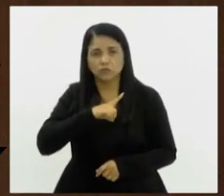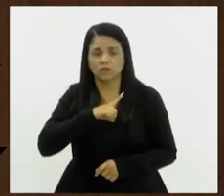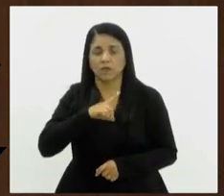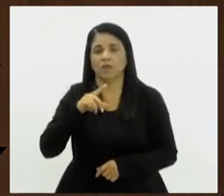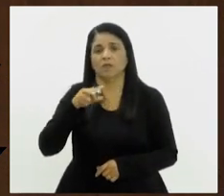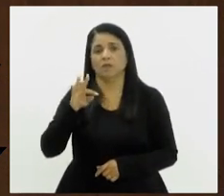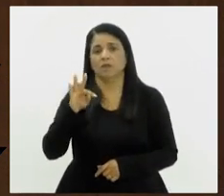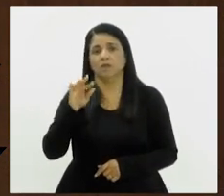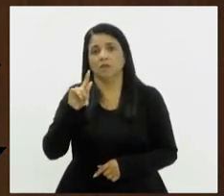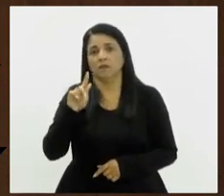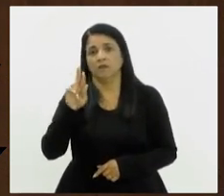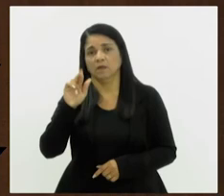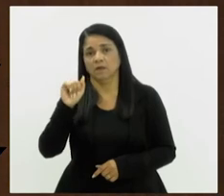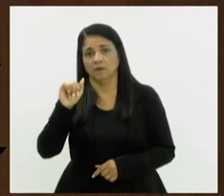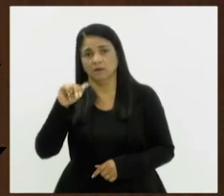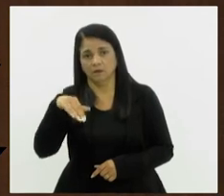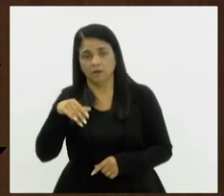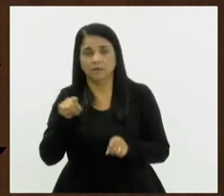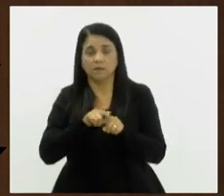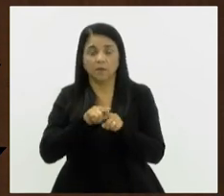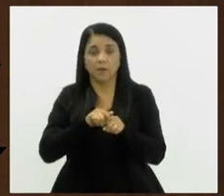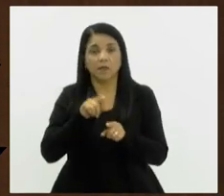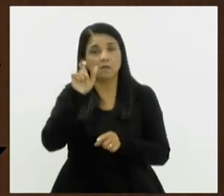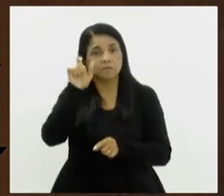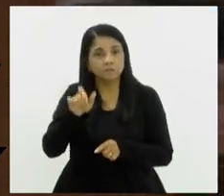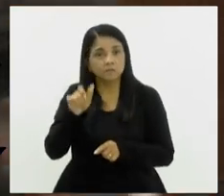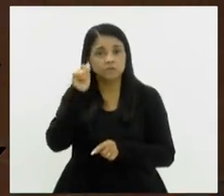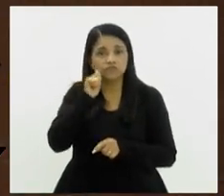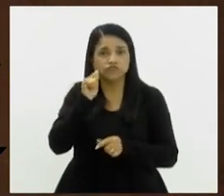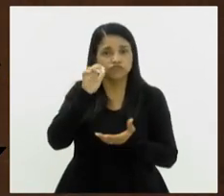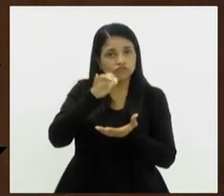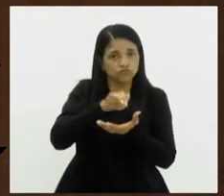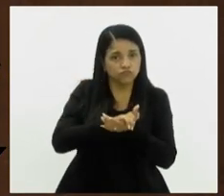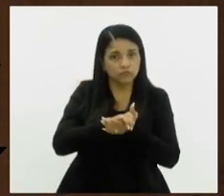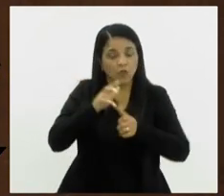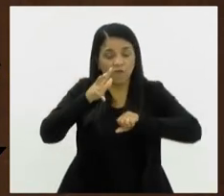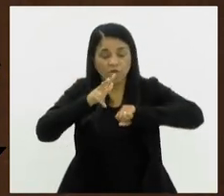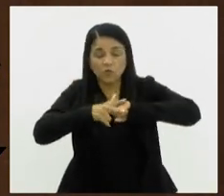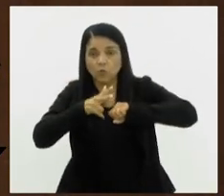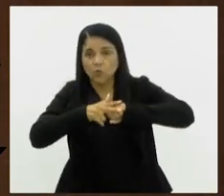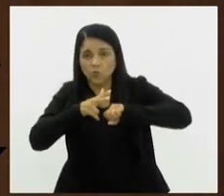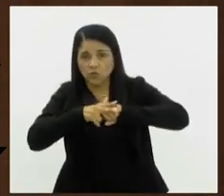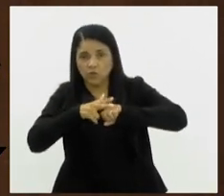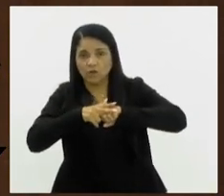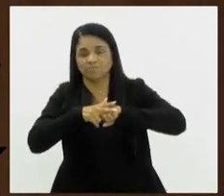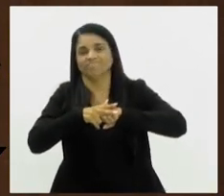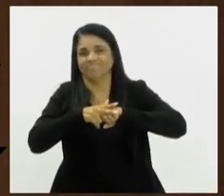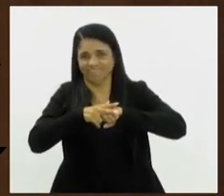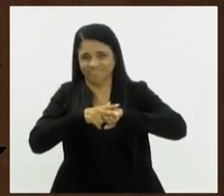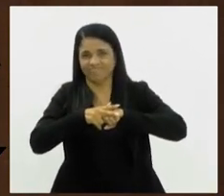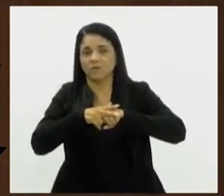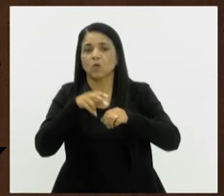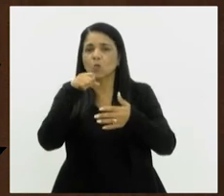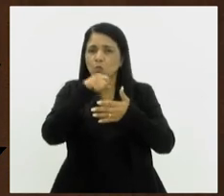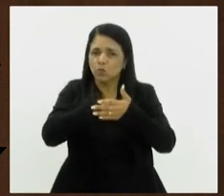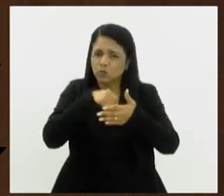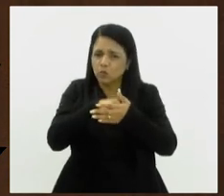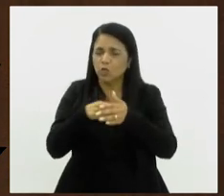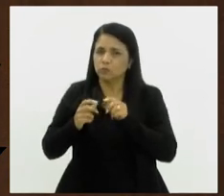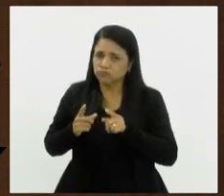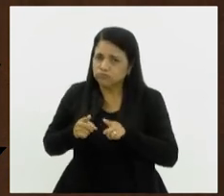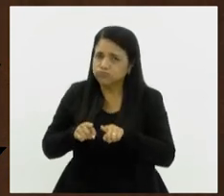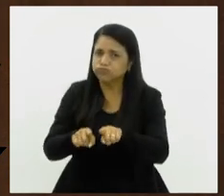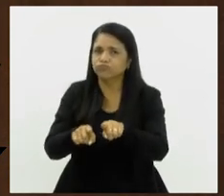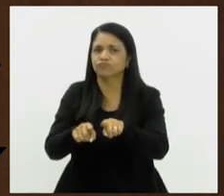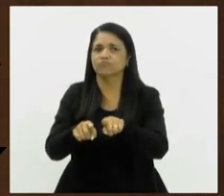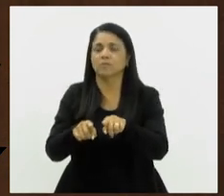viúvas. Mas lembrar também de algumas vitórias que tivemos, por exemplo, as viúvas por ato de serviço, que estive ali lutando ao lado dela esse